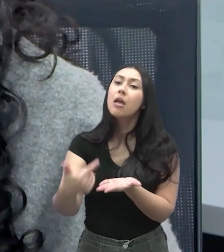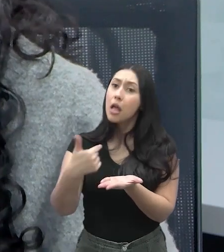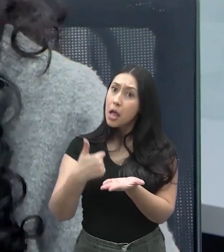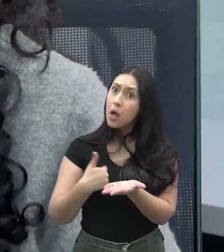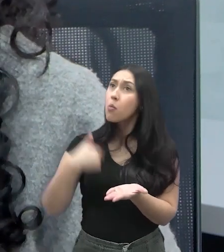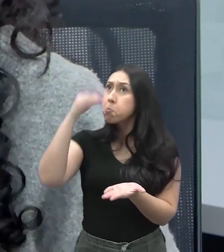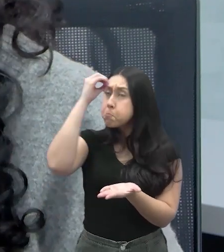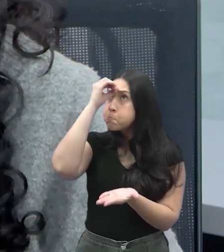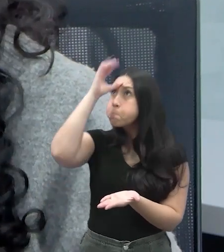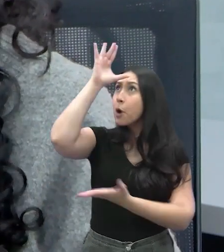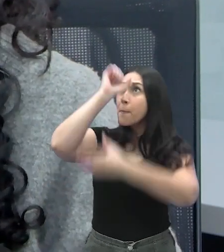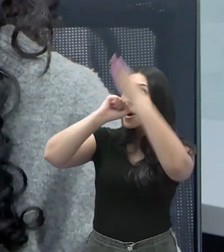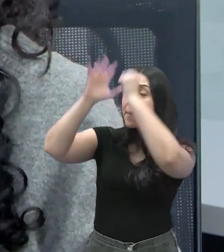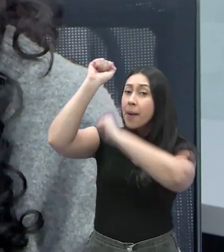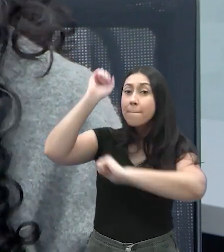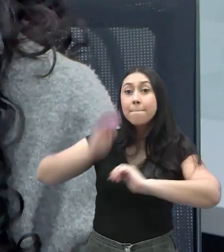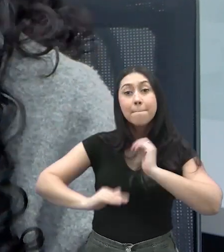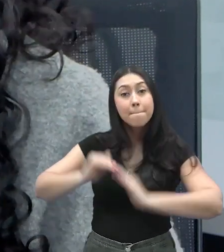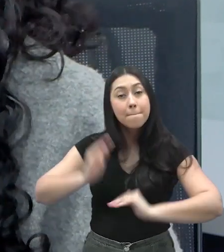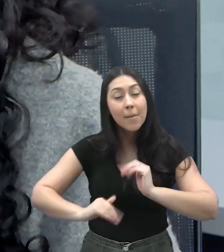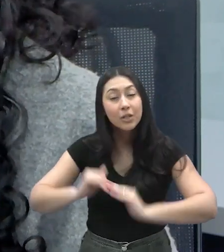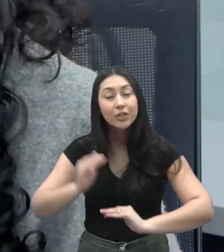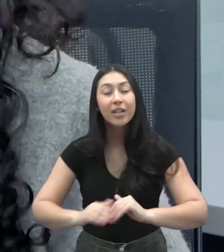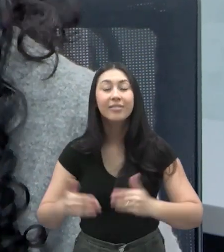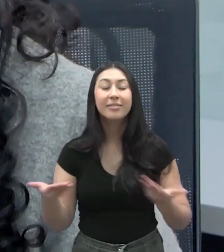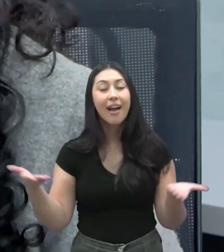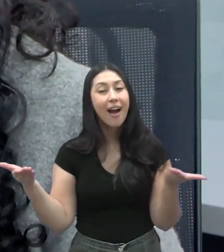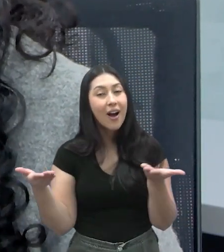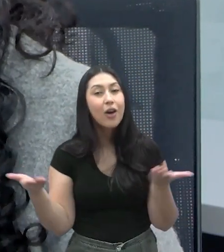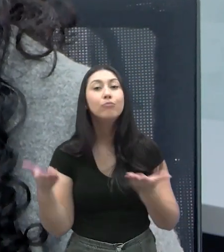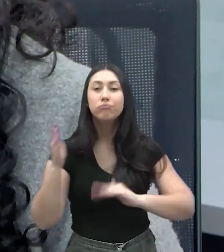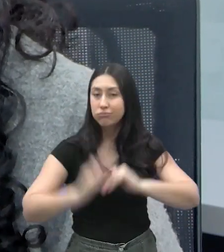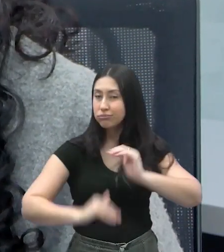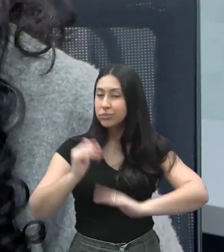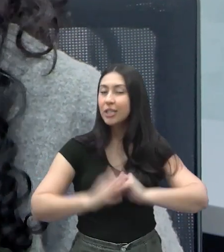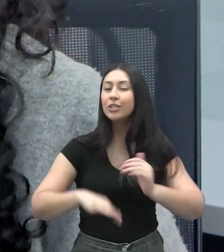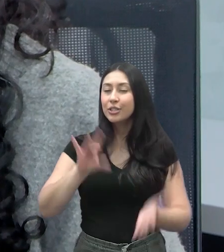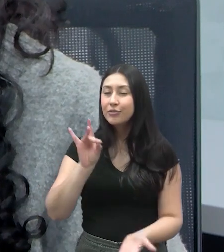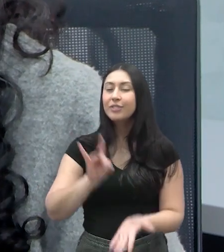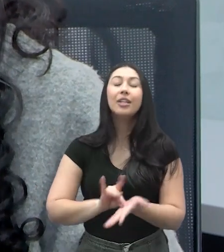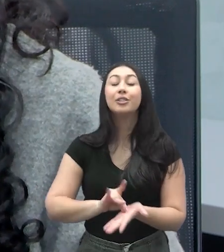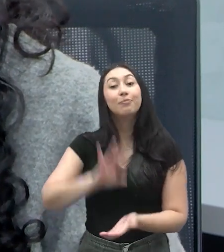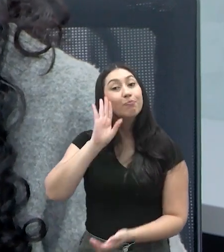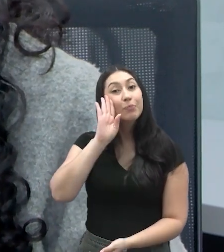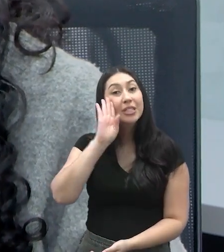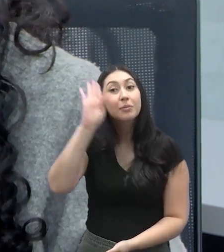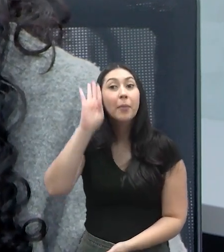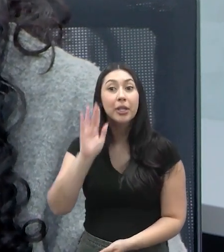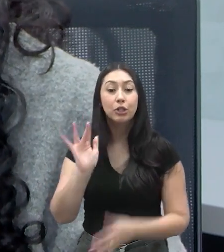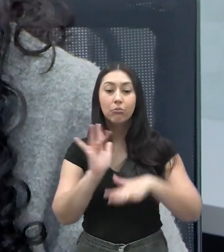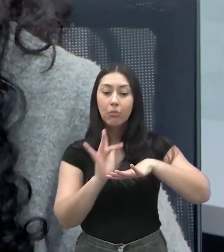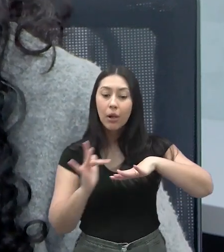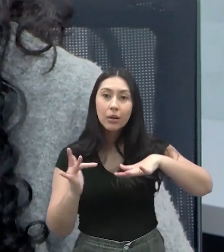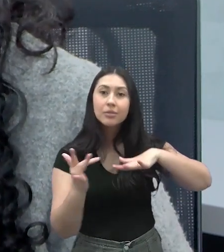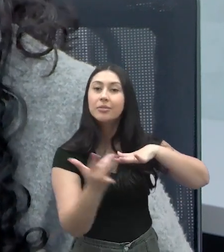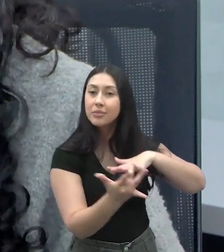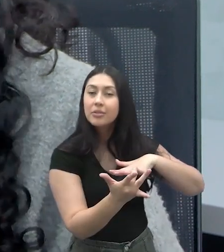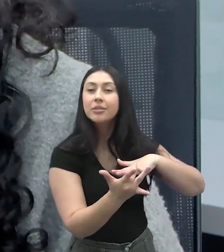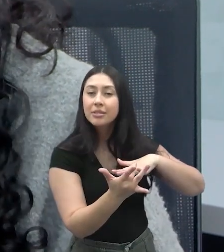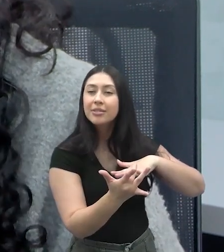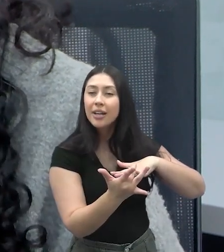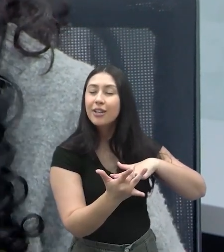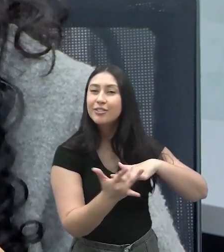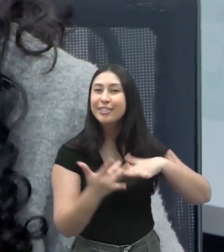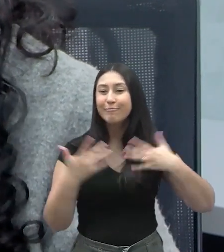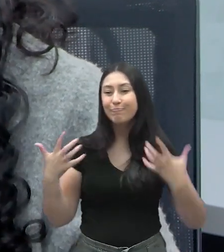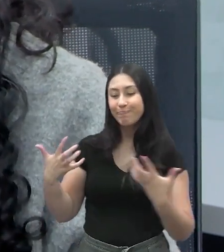tenho colocado muito em prática. Tudo que eu aprendo na faculdade é coisas teóricas e aqui a gente acaba colocando realmente em prática, né? Então, principalmente essa parte de rede social,